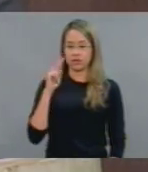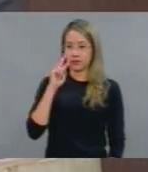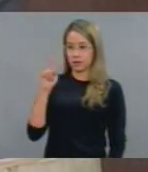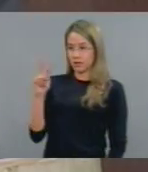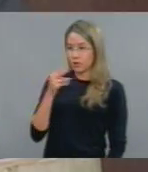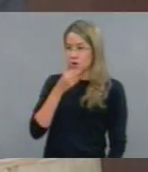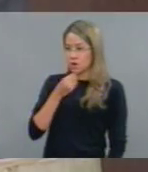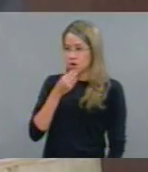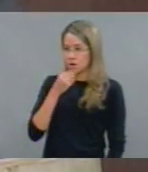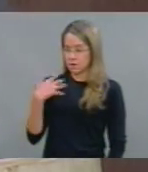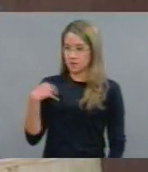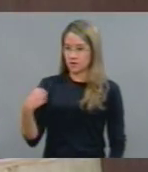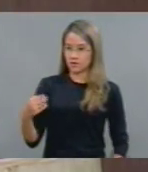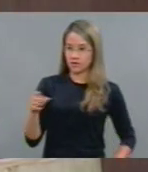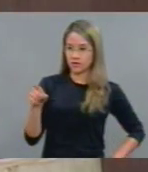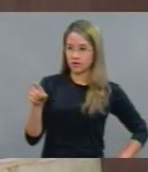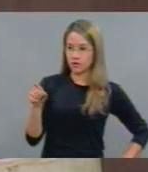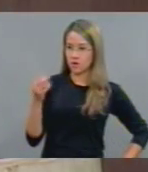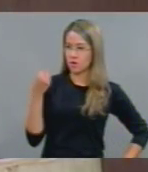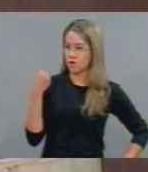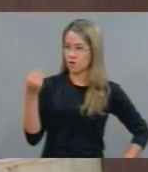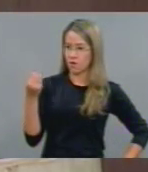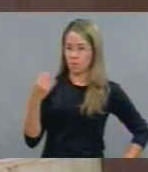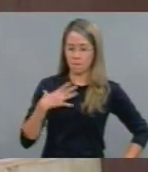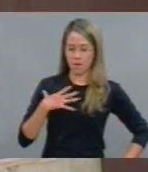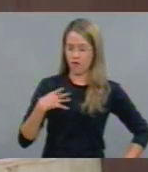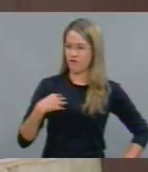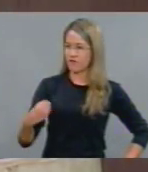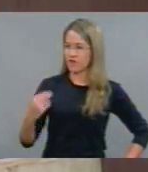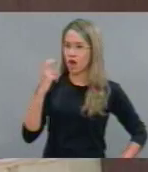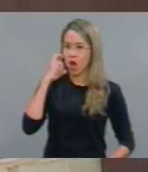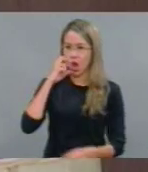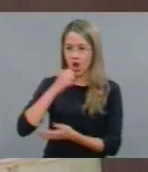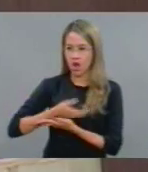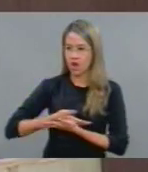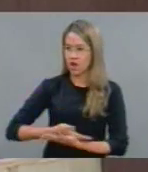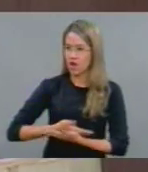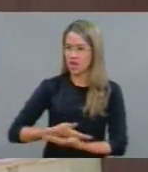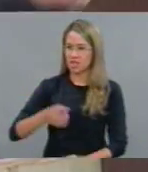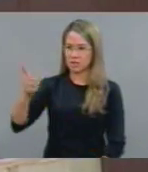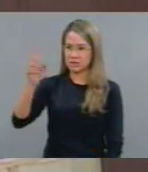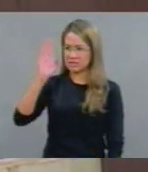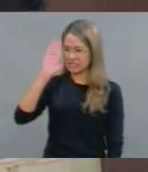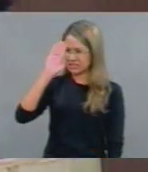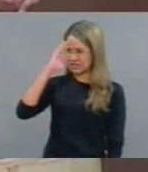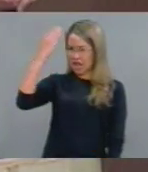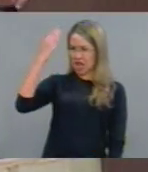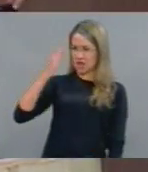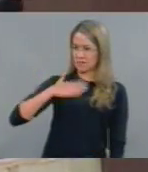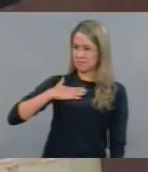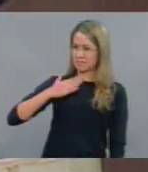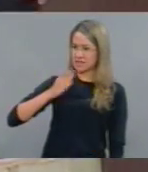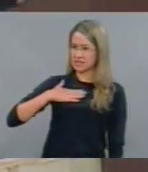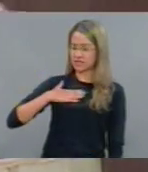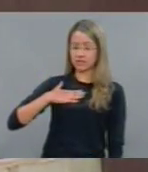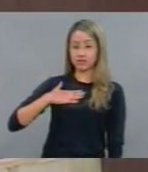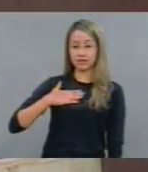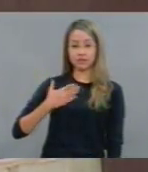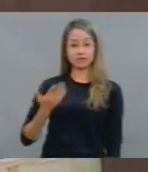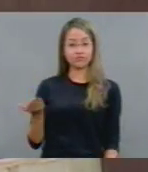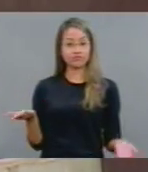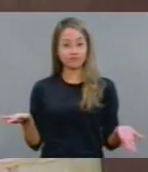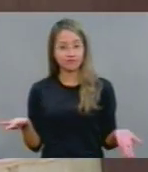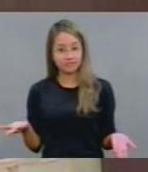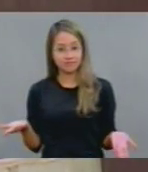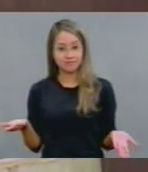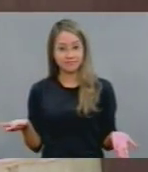Marcus Brutus e vê que seu filho adotivo estava entre os conspiradores. Dilma não pode dizer até